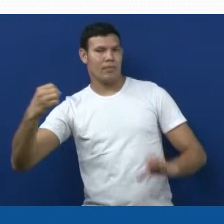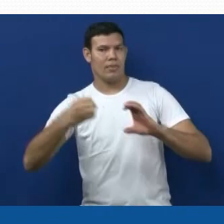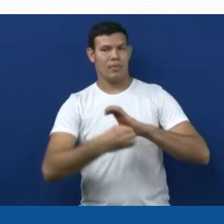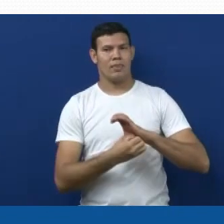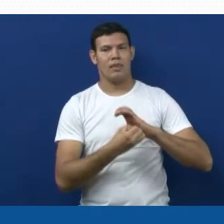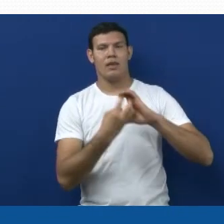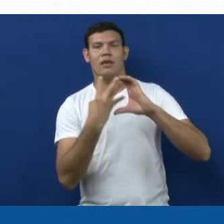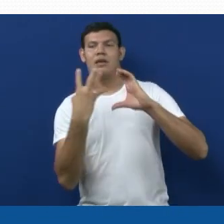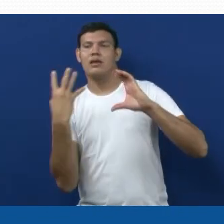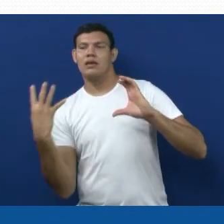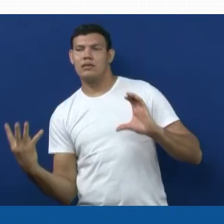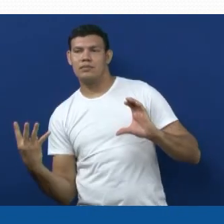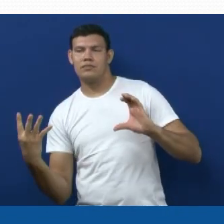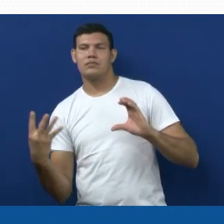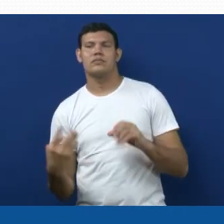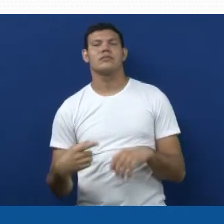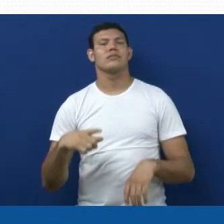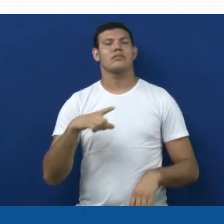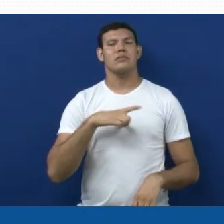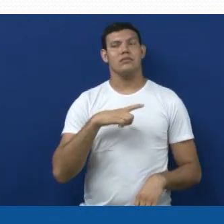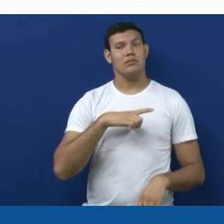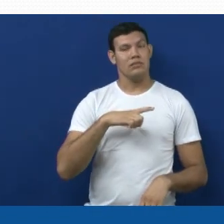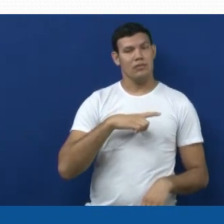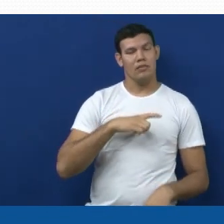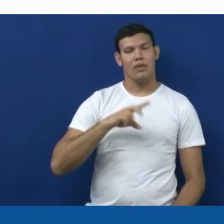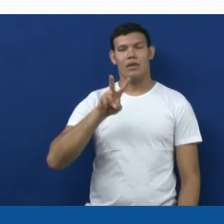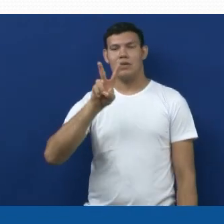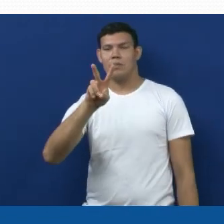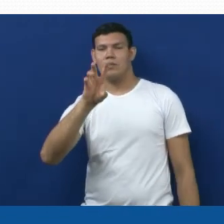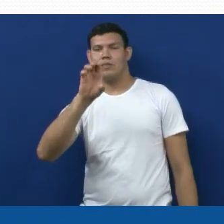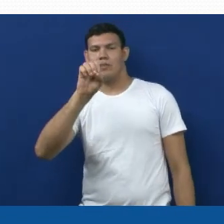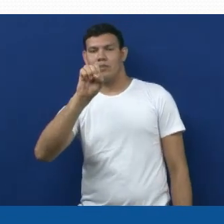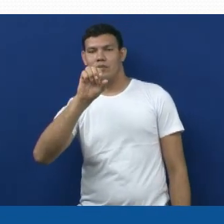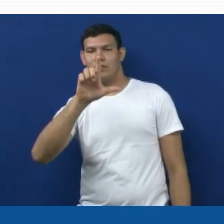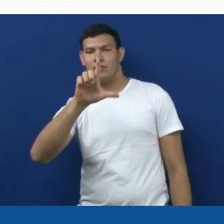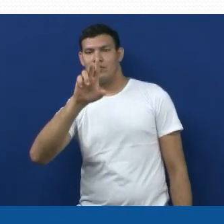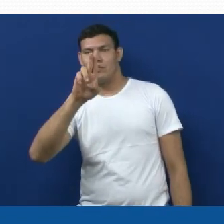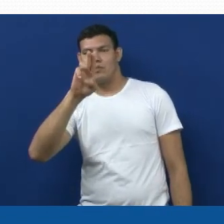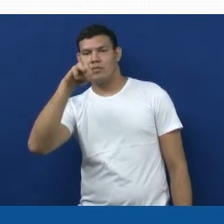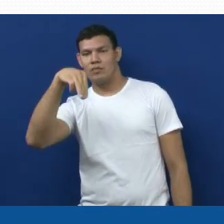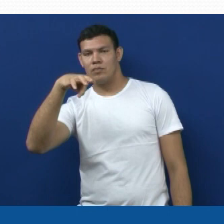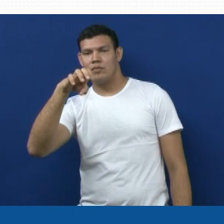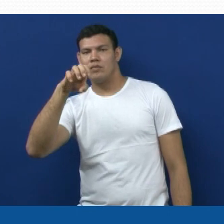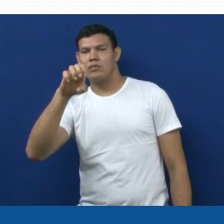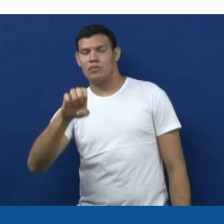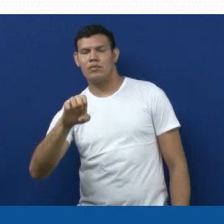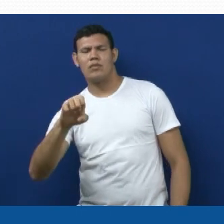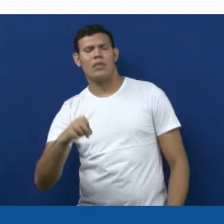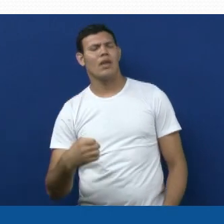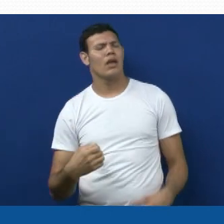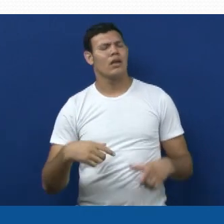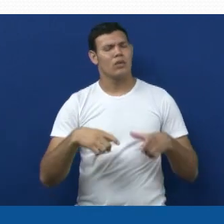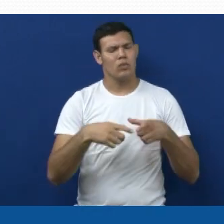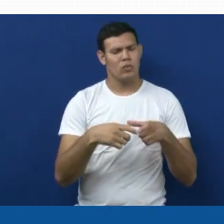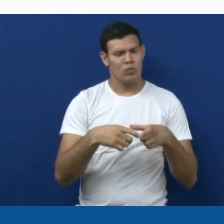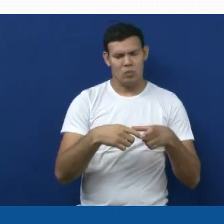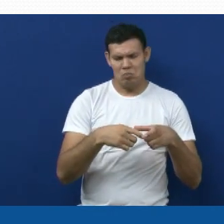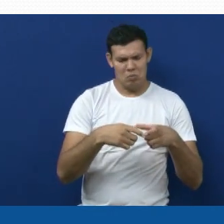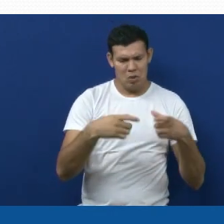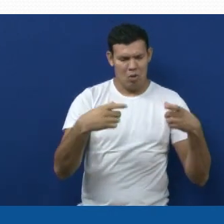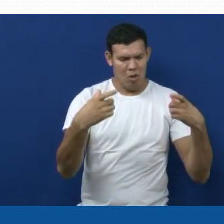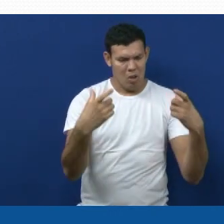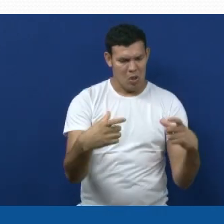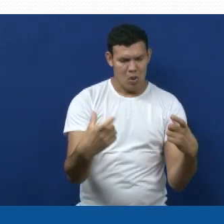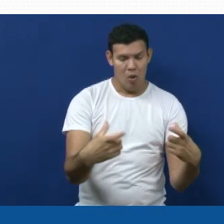matéria, volume. Toda matéria tem volume. E o que seria um volume? É um espaço que a matéria